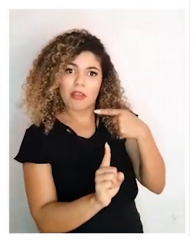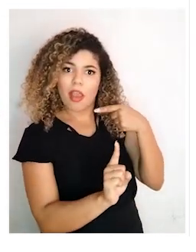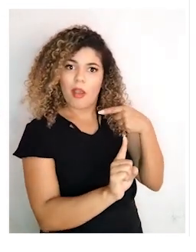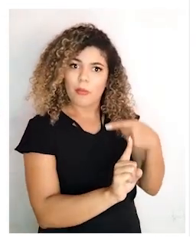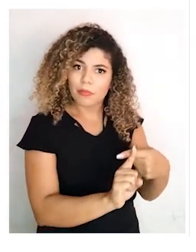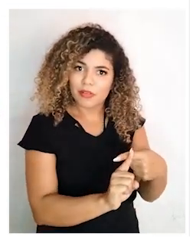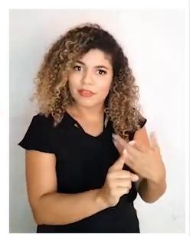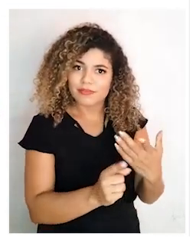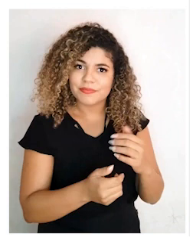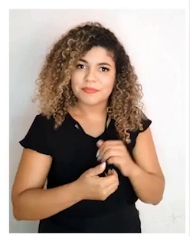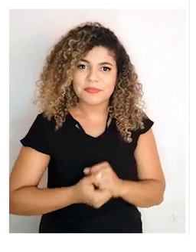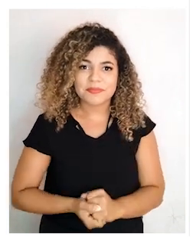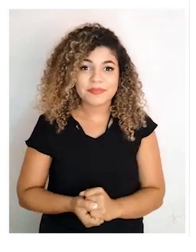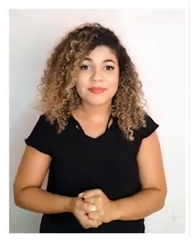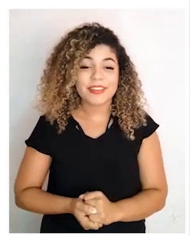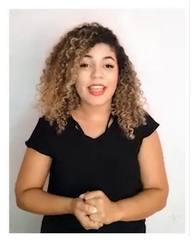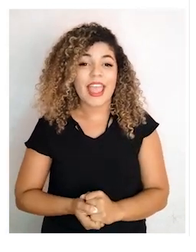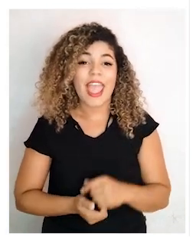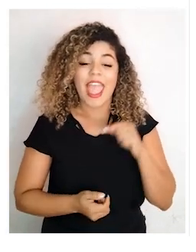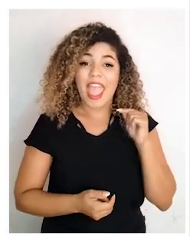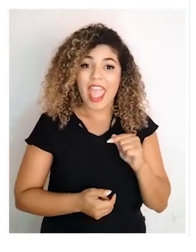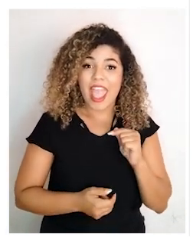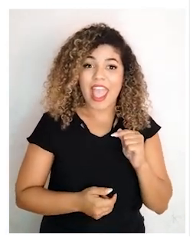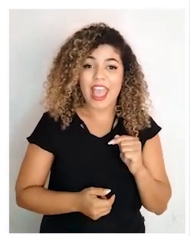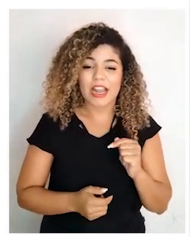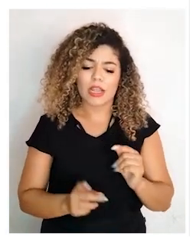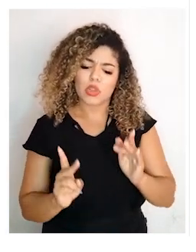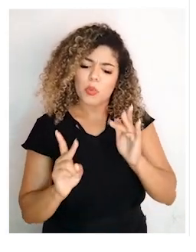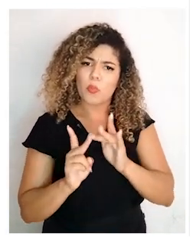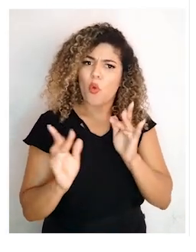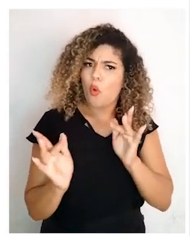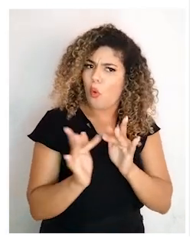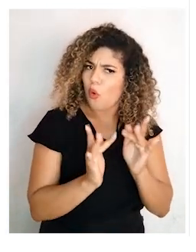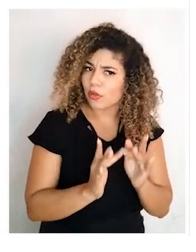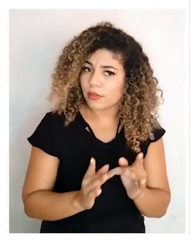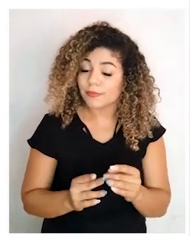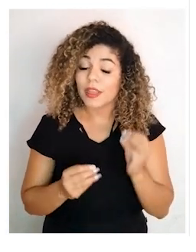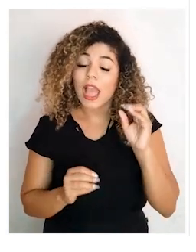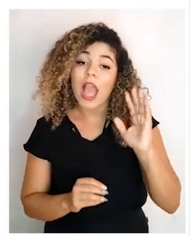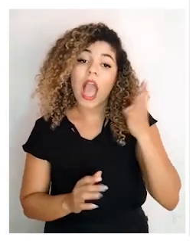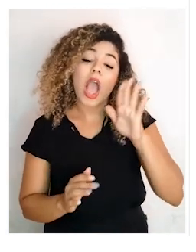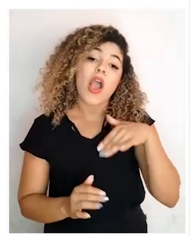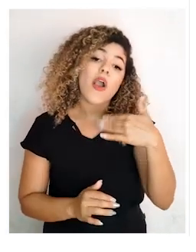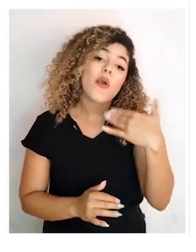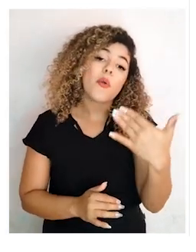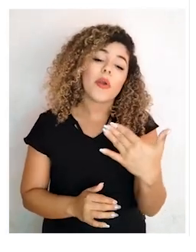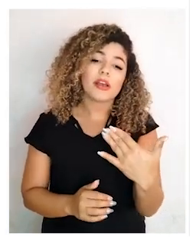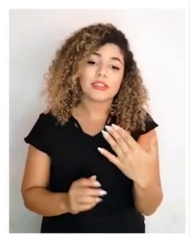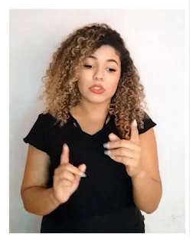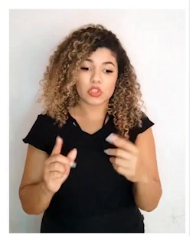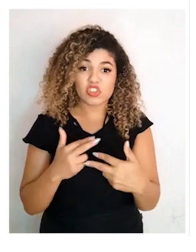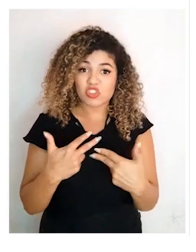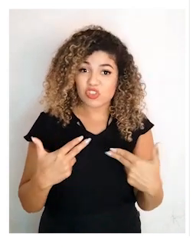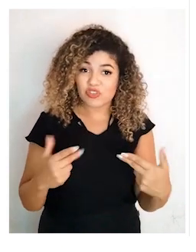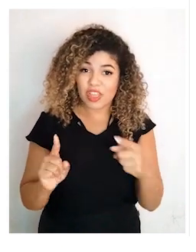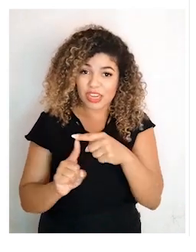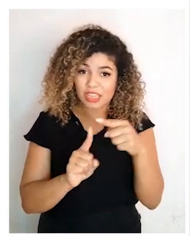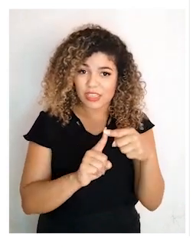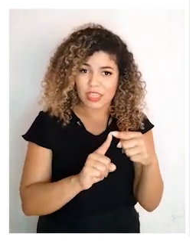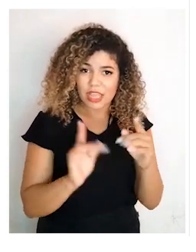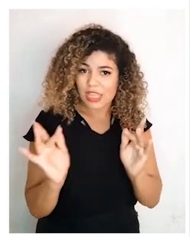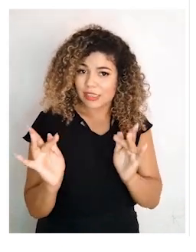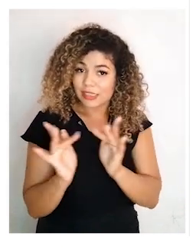positiva. A eletrização por contato ocorre quando materiais diferentes entram em